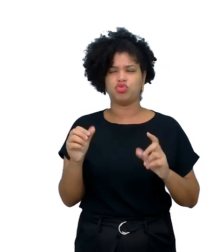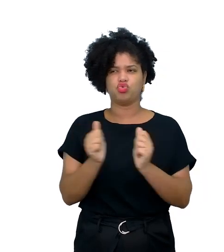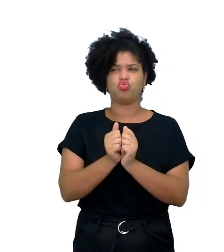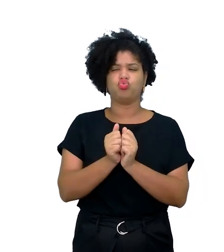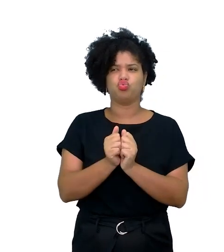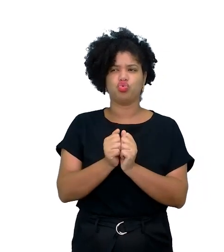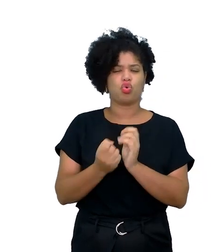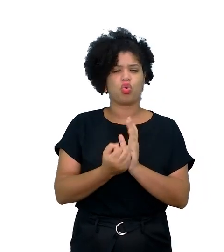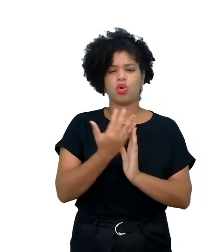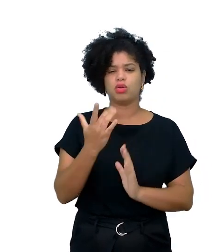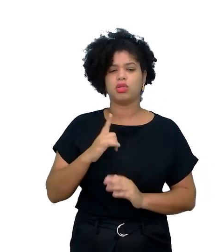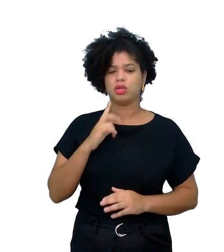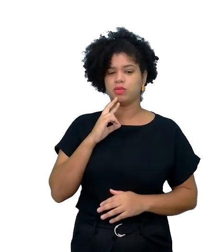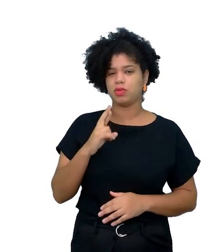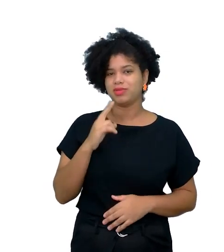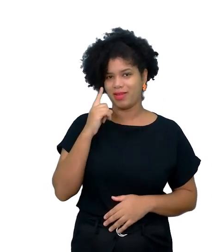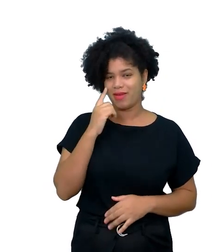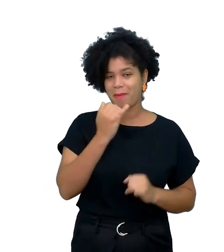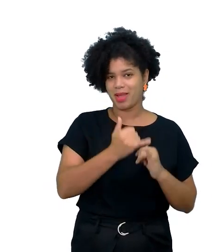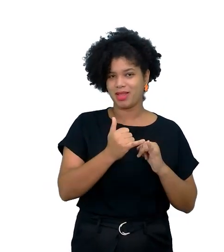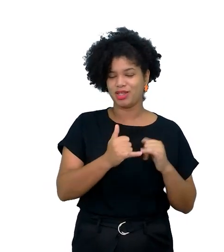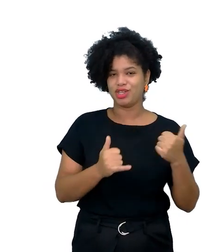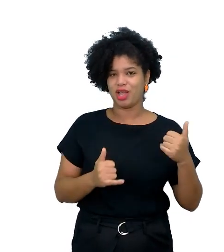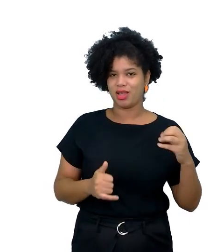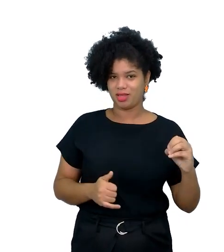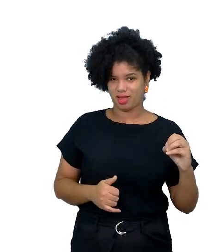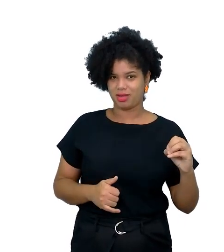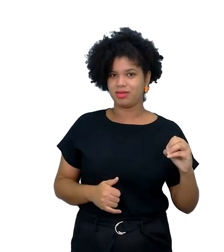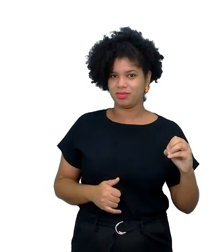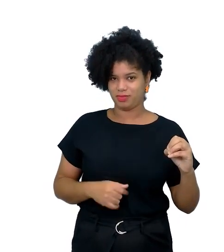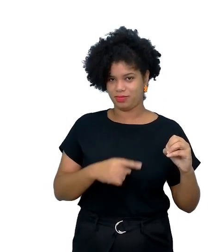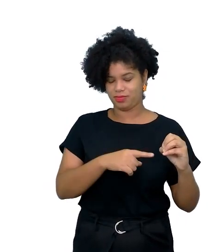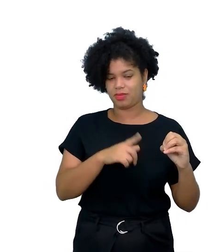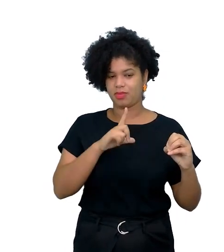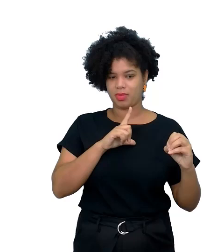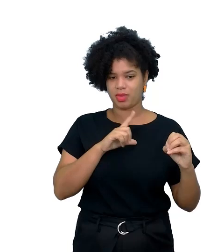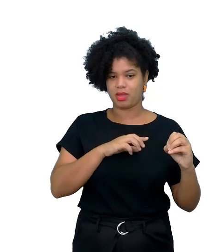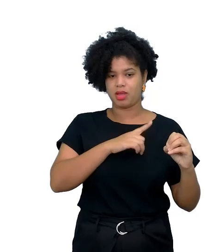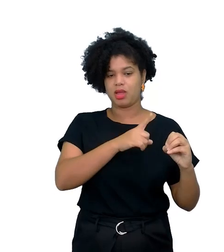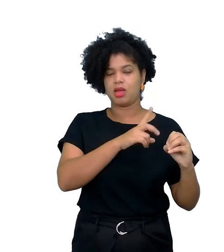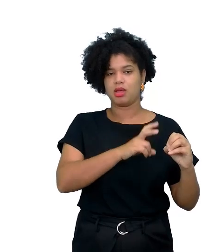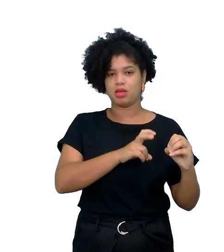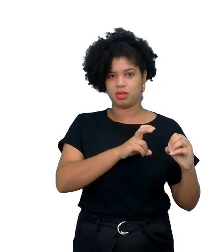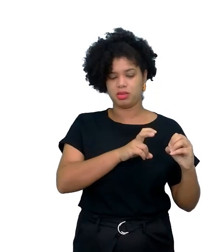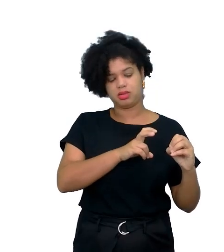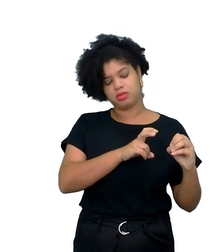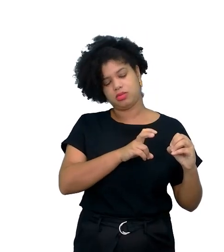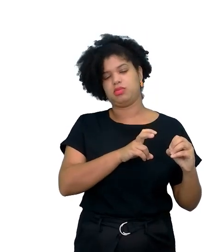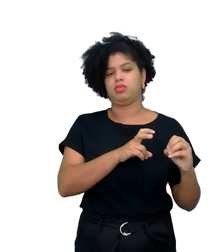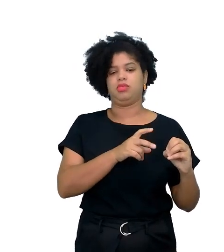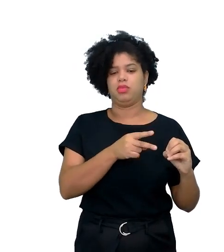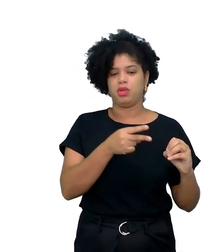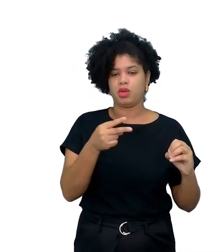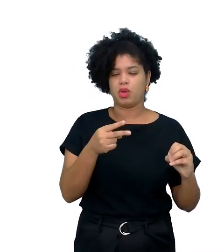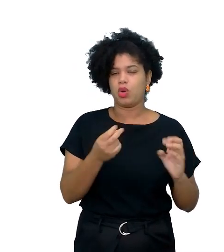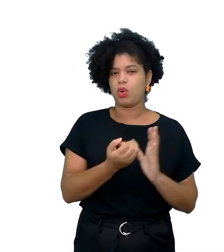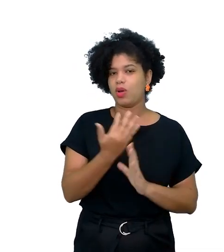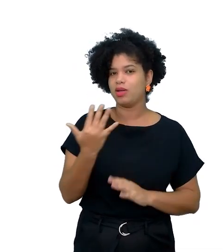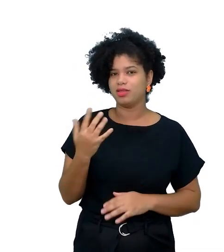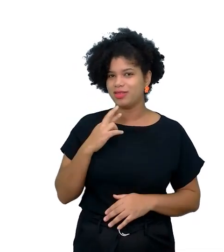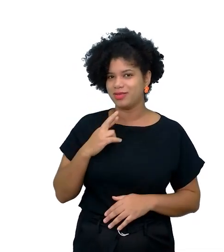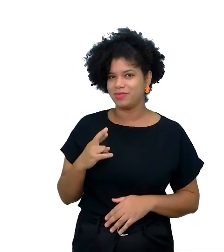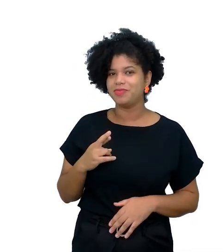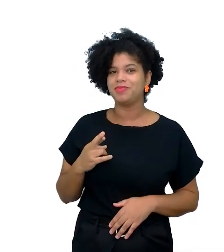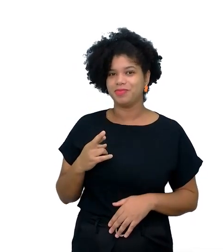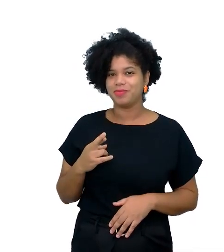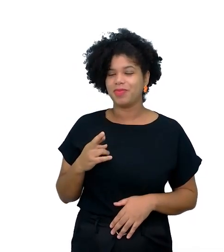quais são as partes? 10 que o Mário tem, 10 figurinhas, e o Pedro tem 15. Né? Então, eu quero